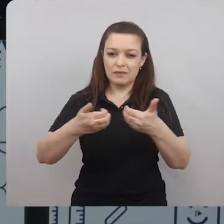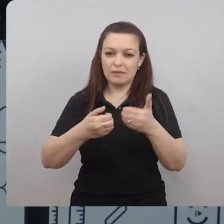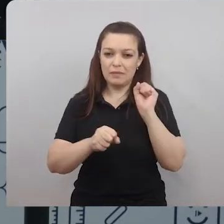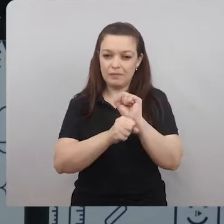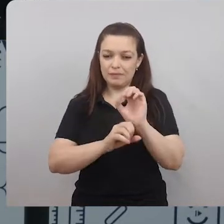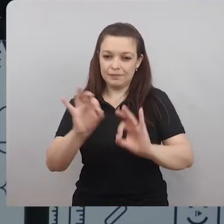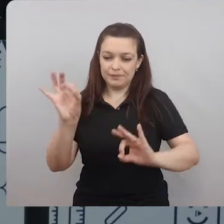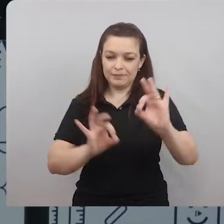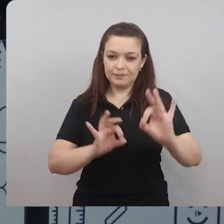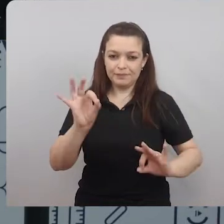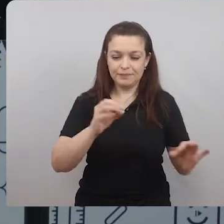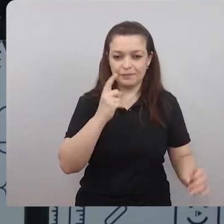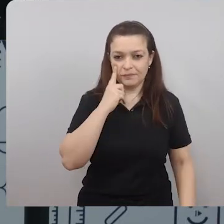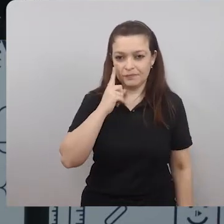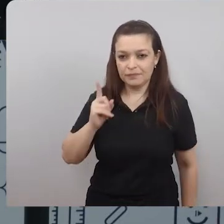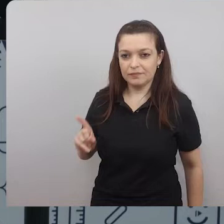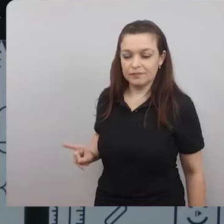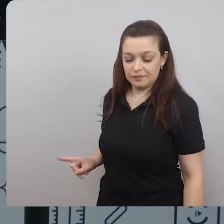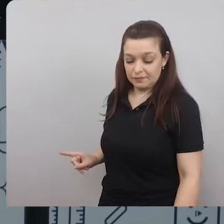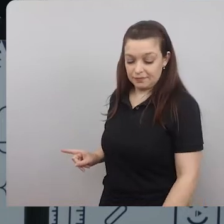Vou pôr mais pertinho aqui.